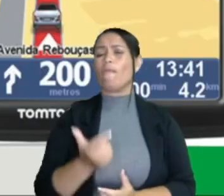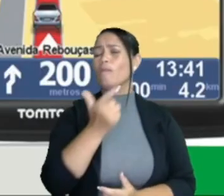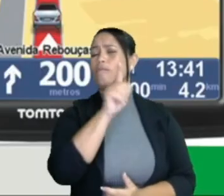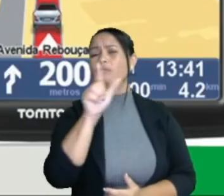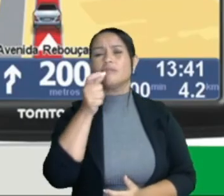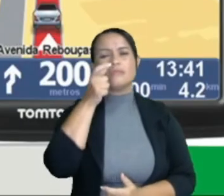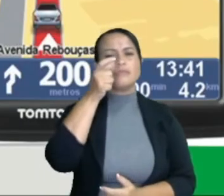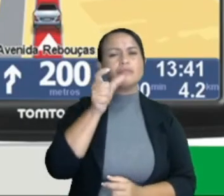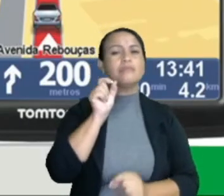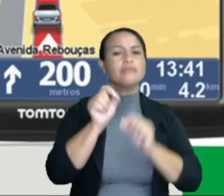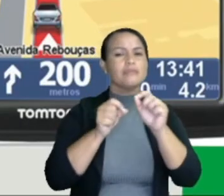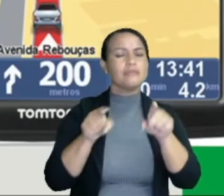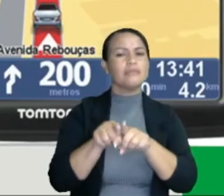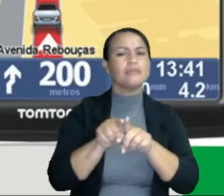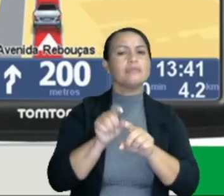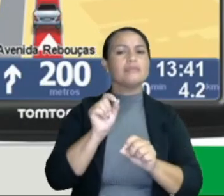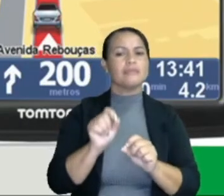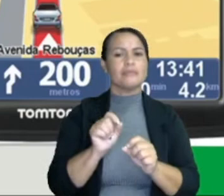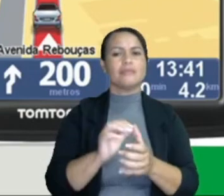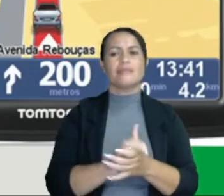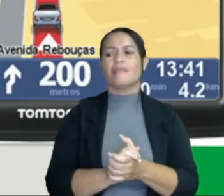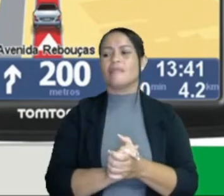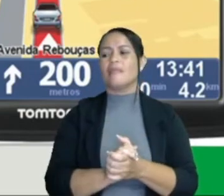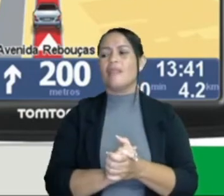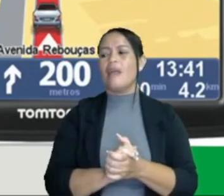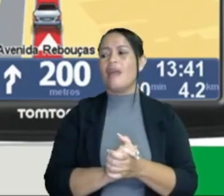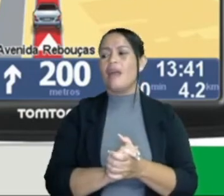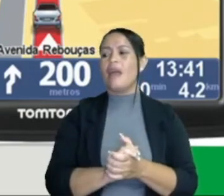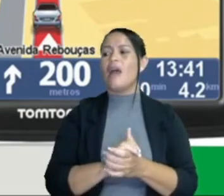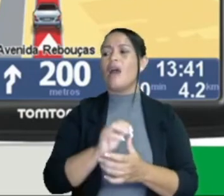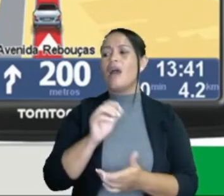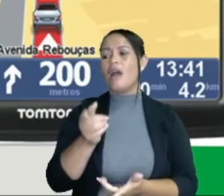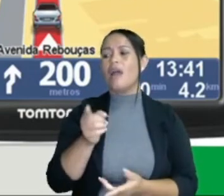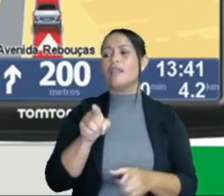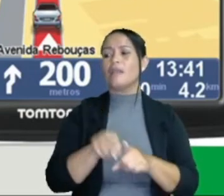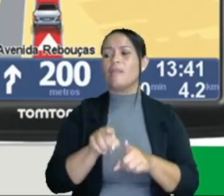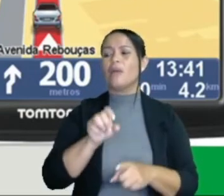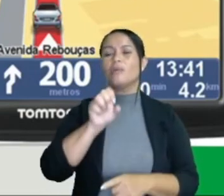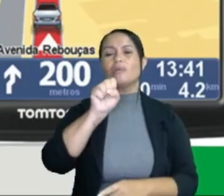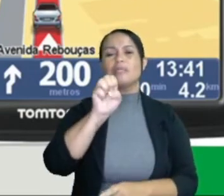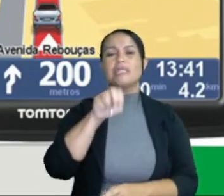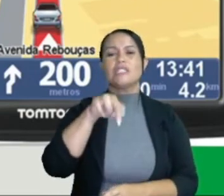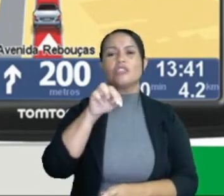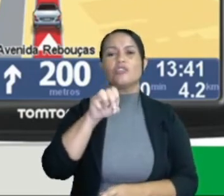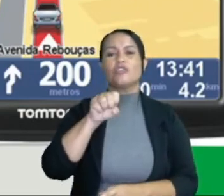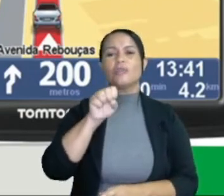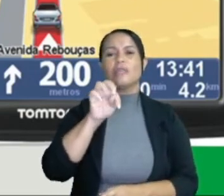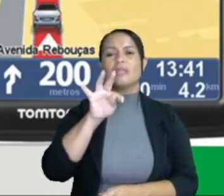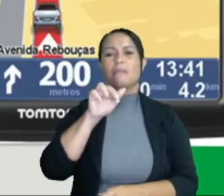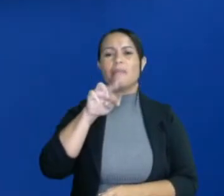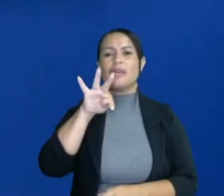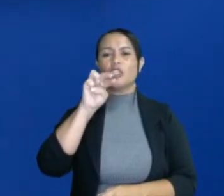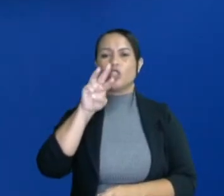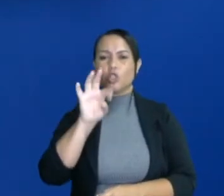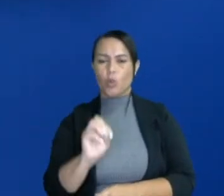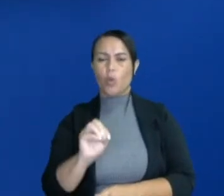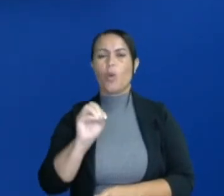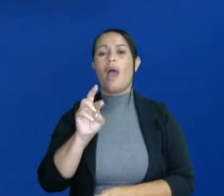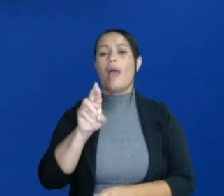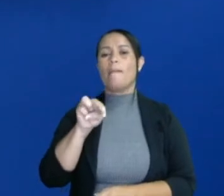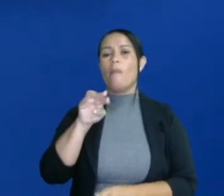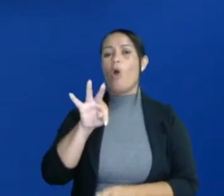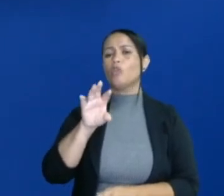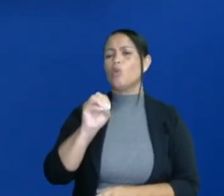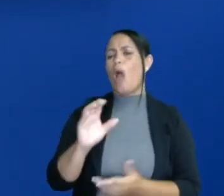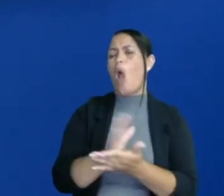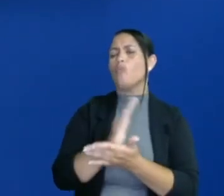coisa interessante em relação a isso é a questão do sensoriamento remoto. Hoje, as informações que a gente disponibiliza por meio de mapas